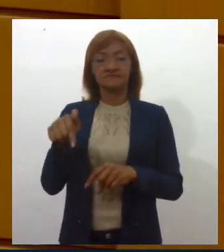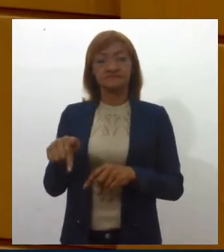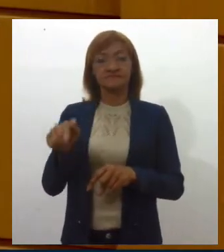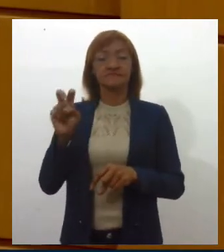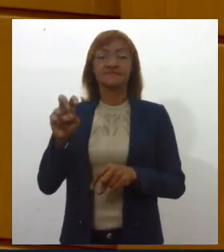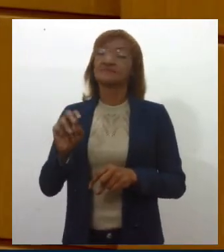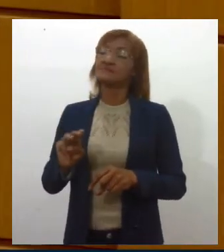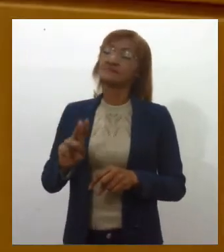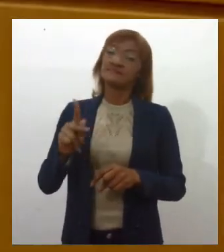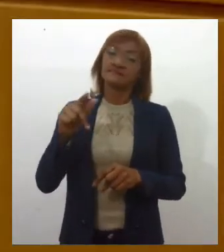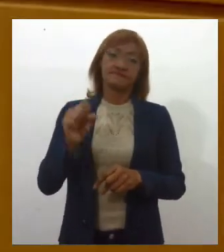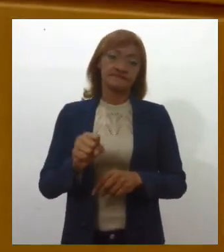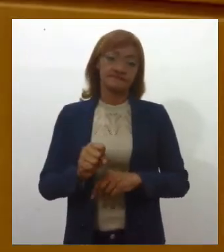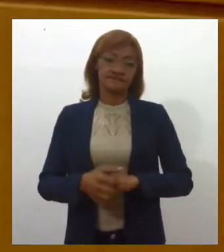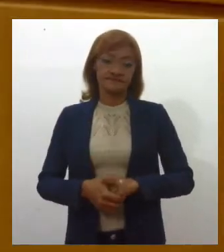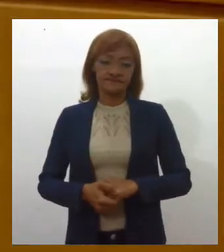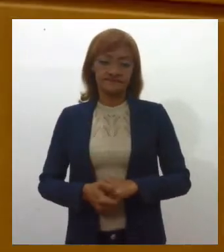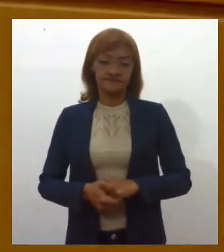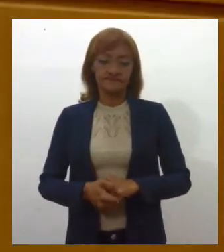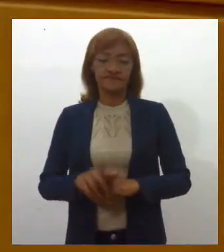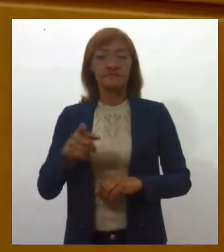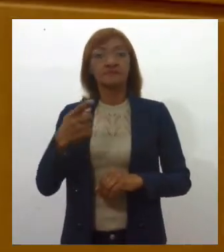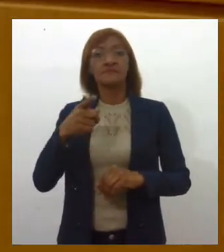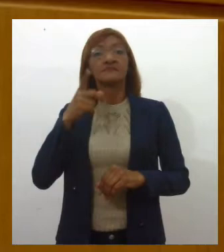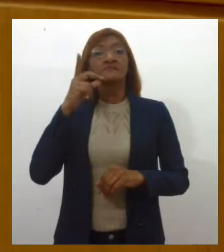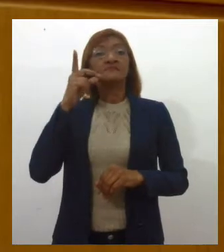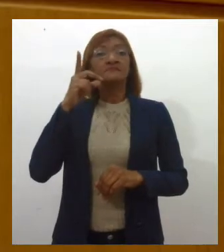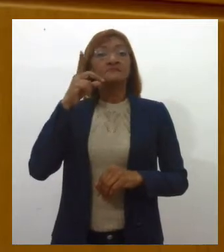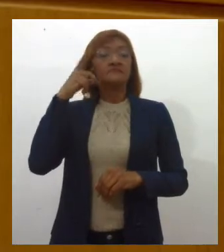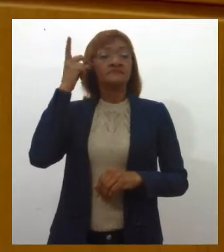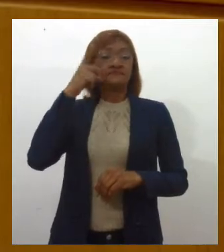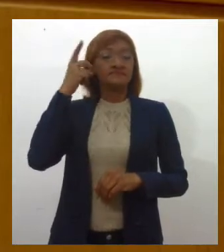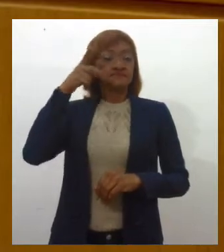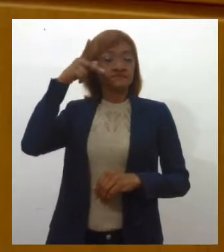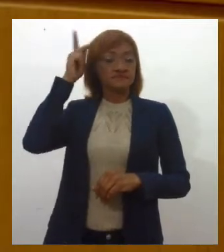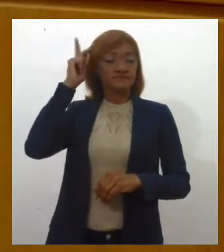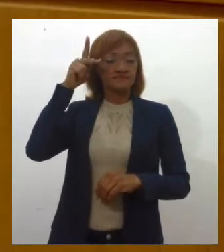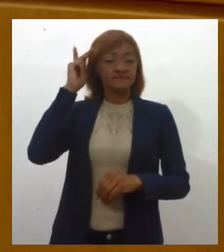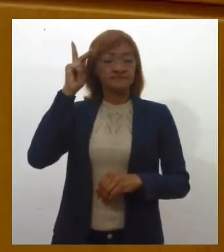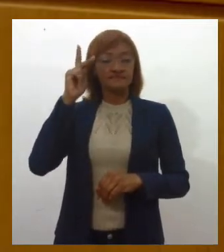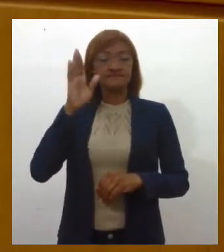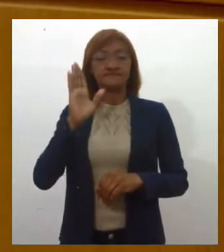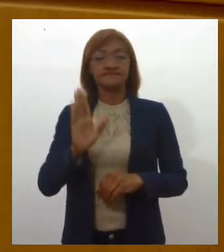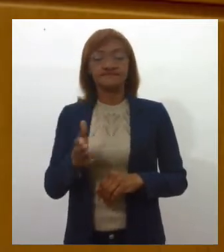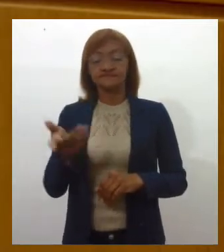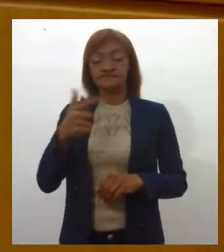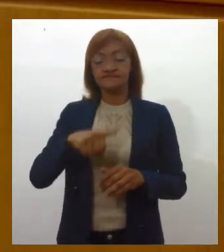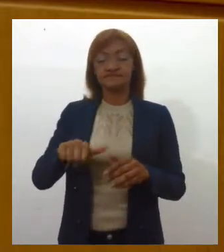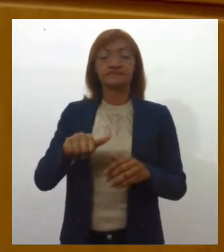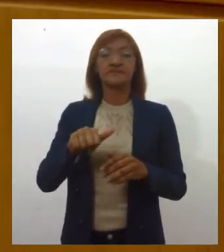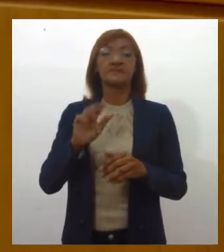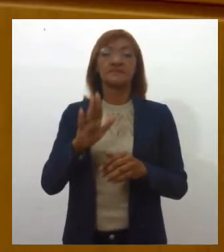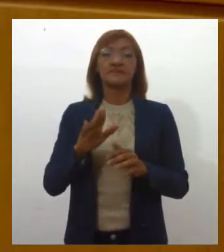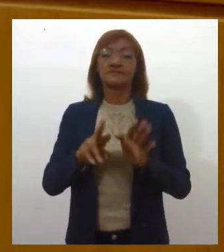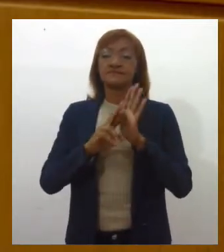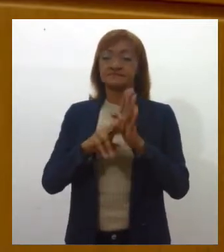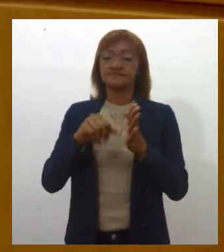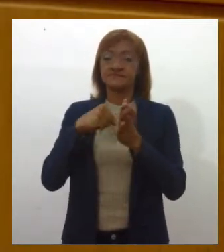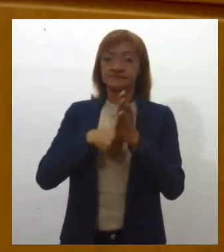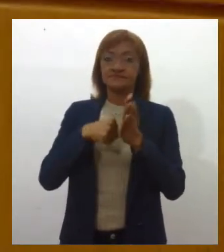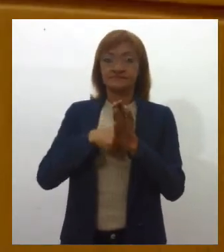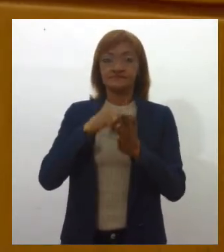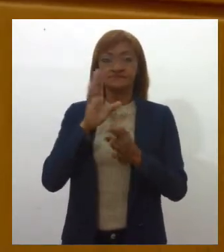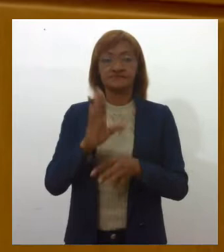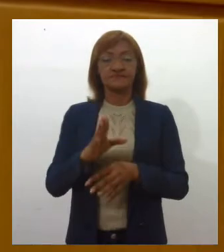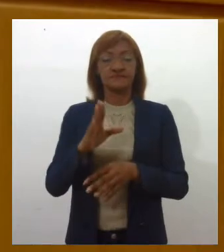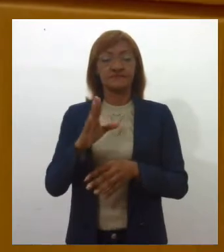milhões de reais. Logo em seguida, quem se pronunciou foi a deputada Kitty Lima para trazer reivindicações dos motoristas de aplicativos,